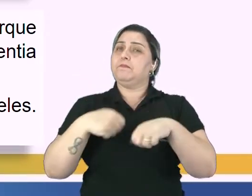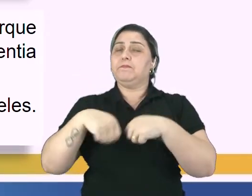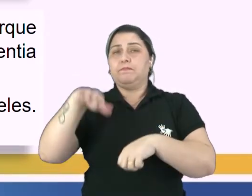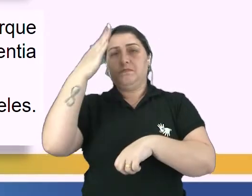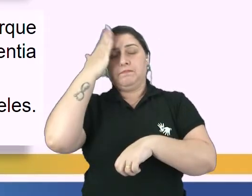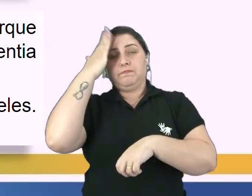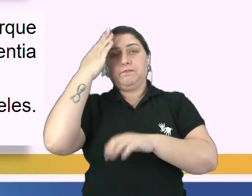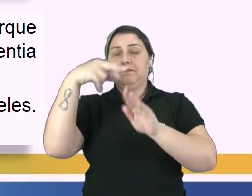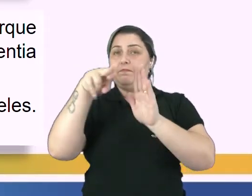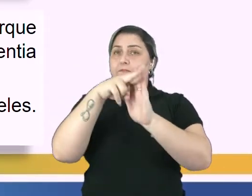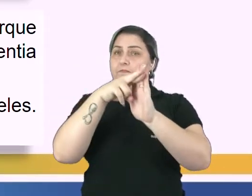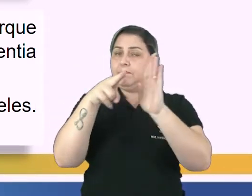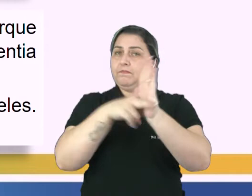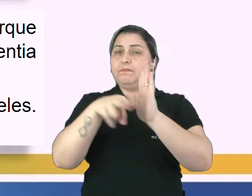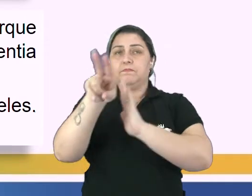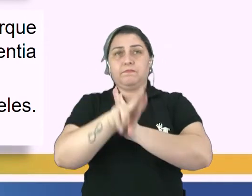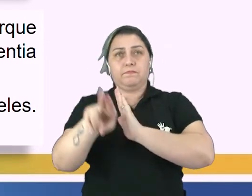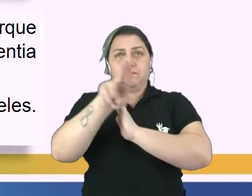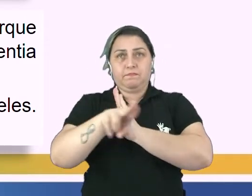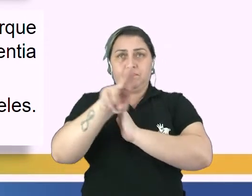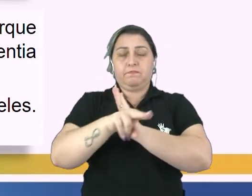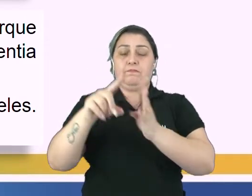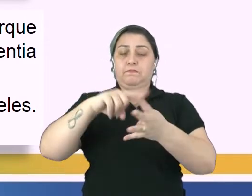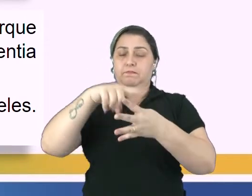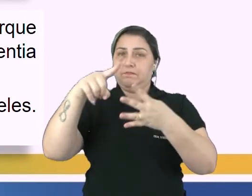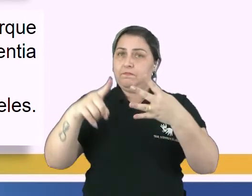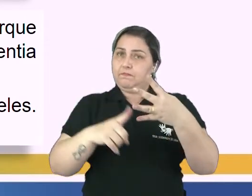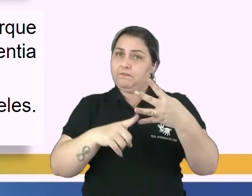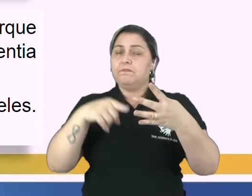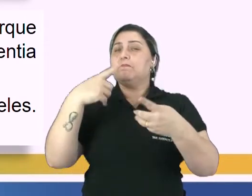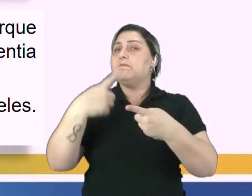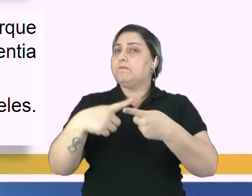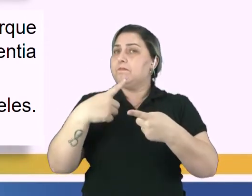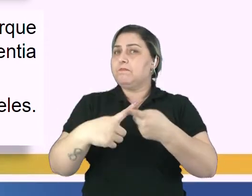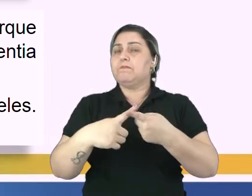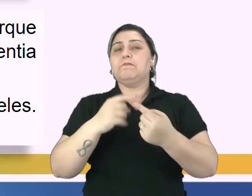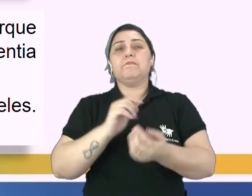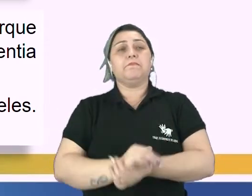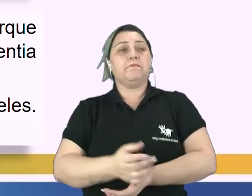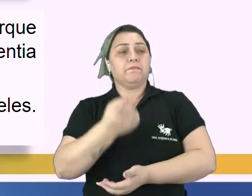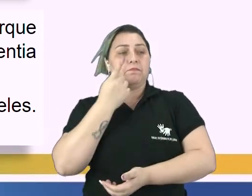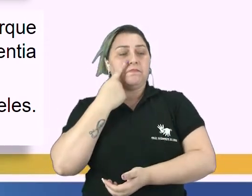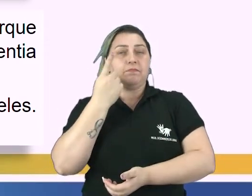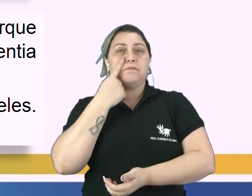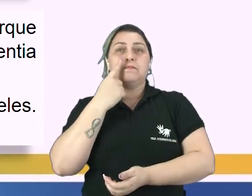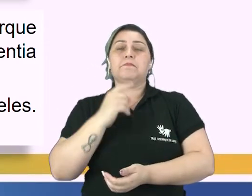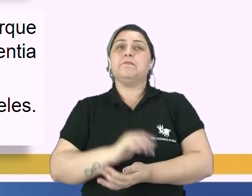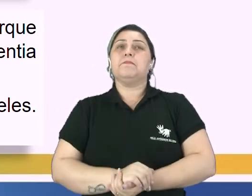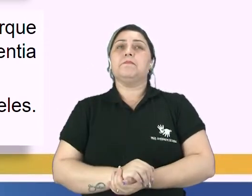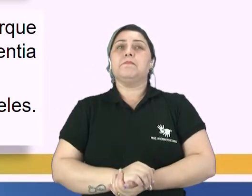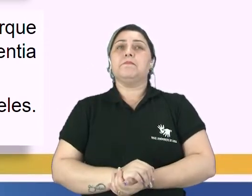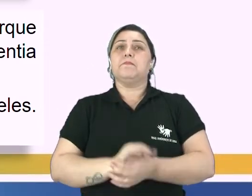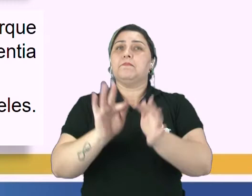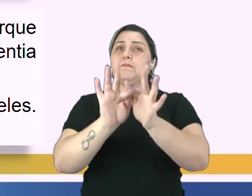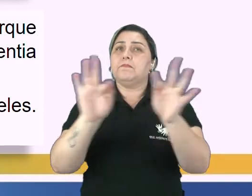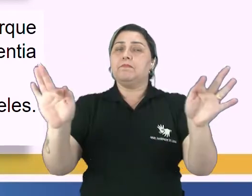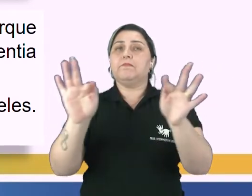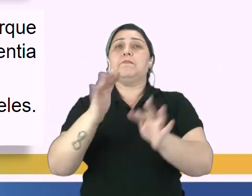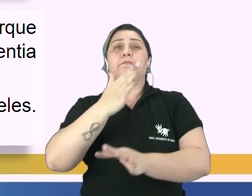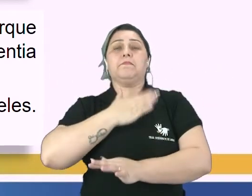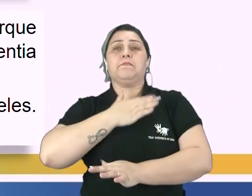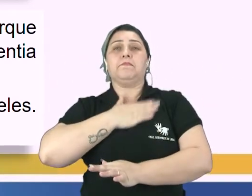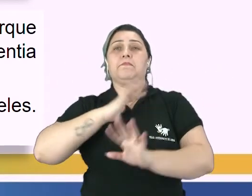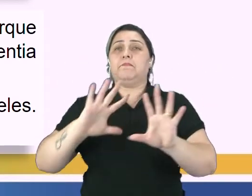as regras de uso dos 4 tipos de porquês. Então, olha só esse trecho, essa frase. A minha